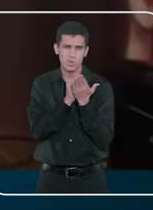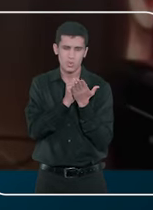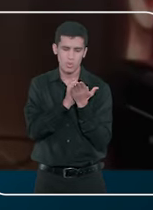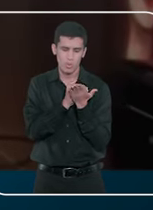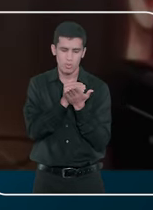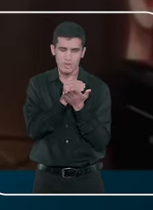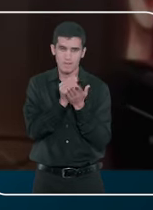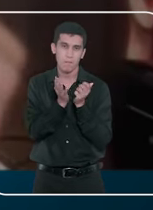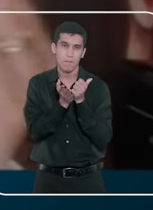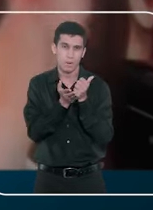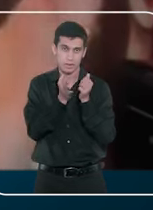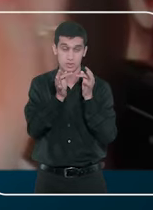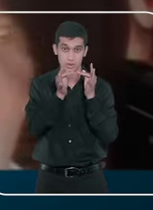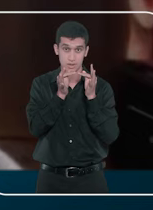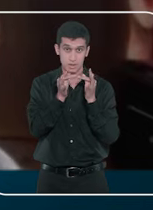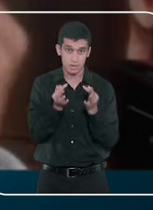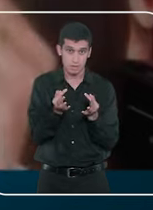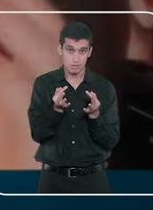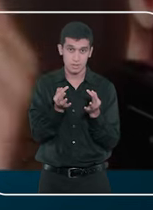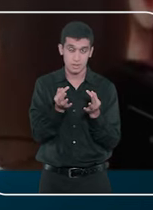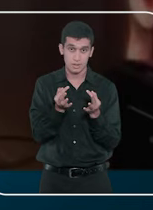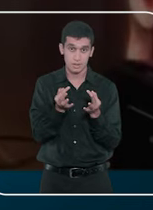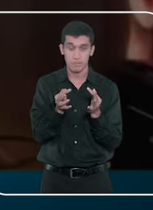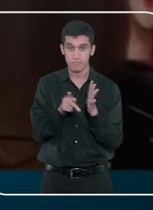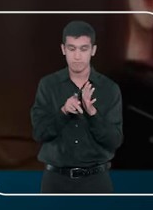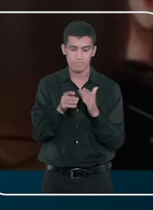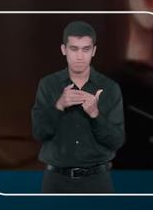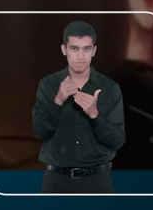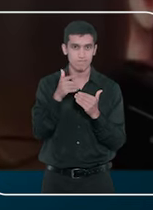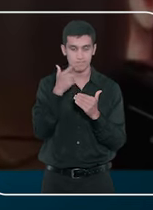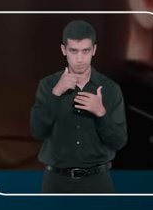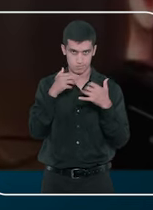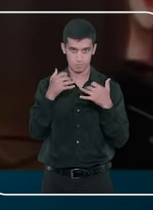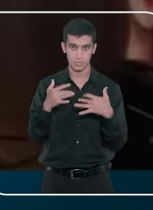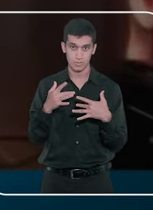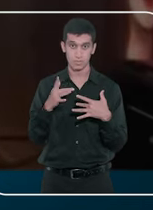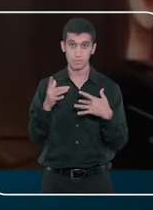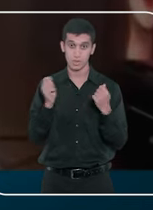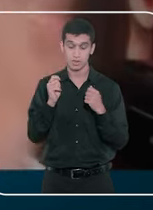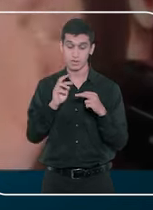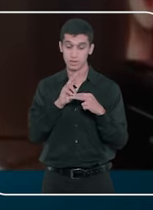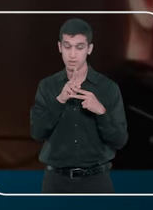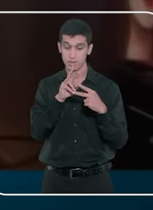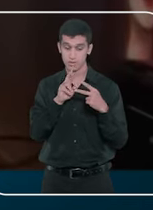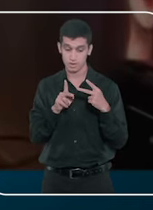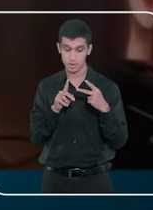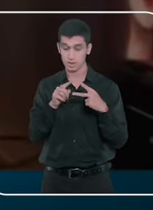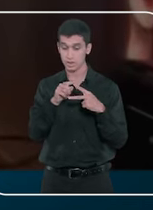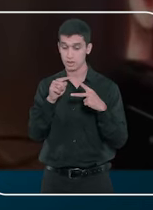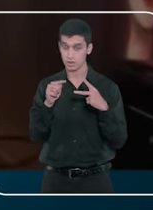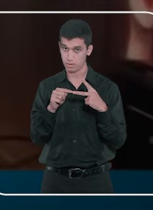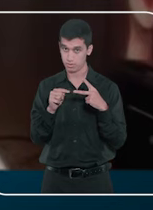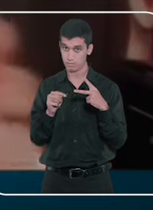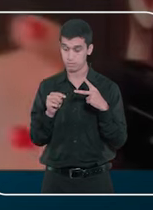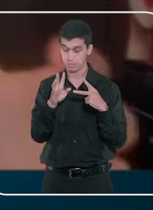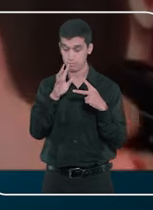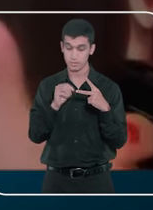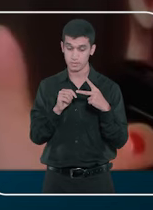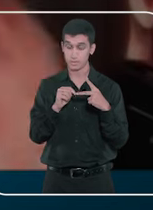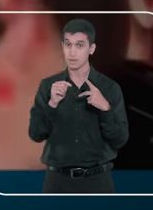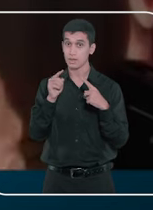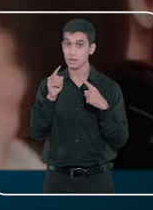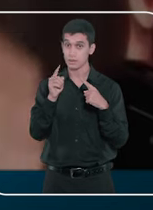inicial e bem rasteira, nós podemos fazer uma distinção cabal entre esses dois institutos. O acordo de